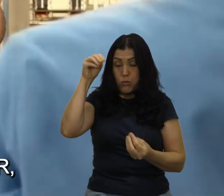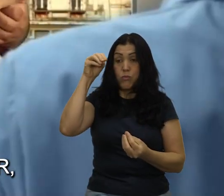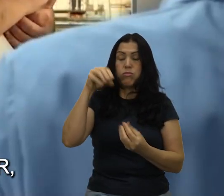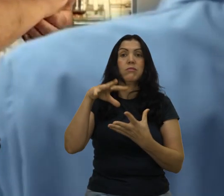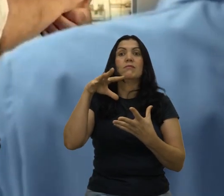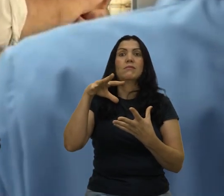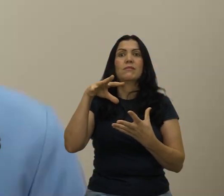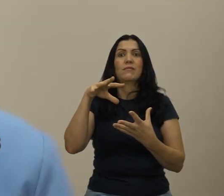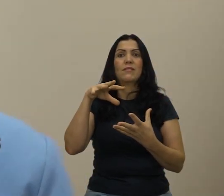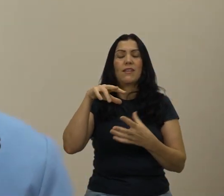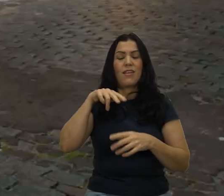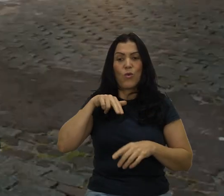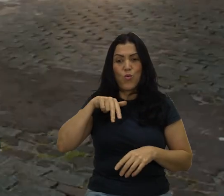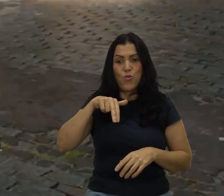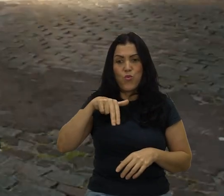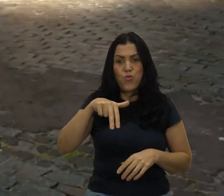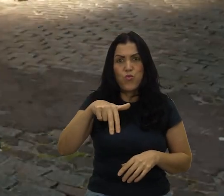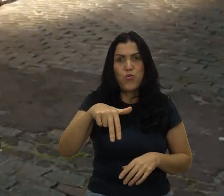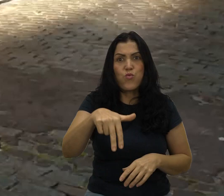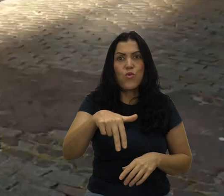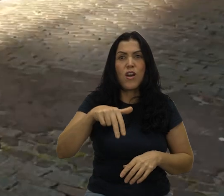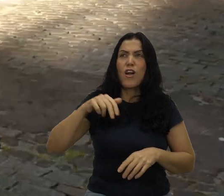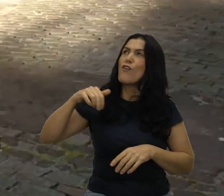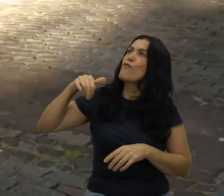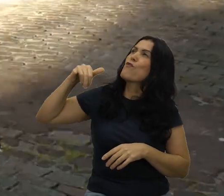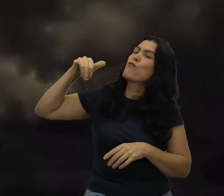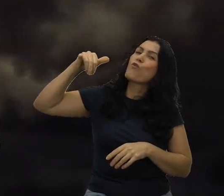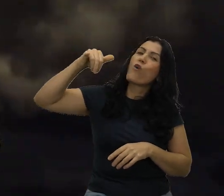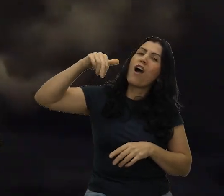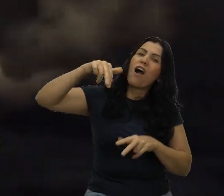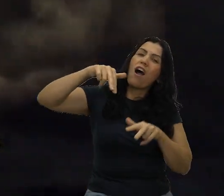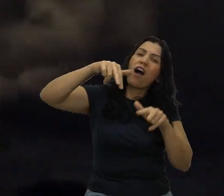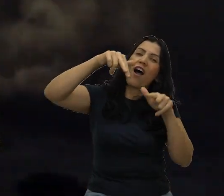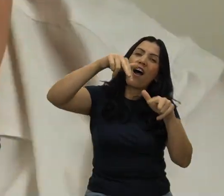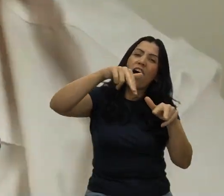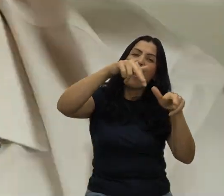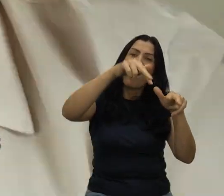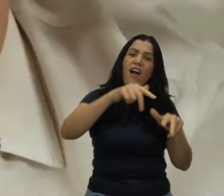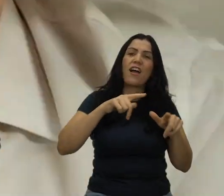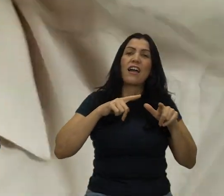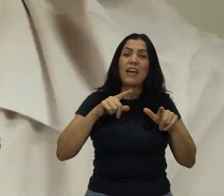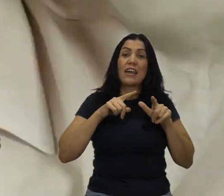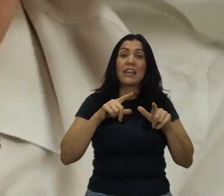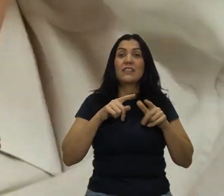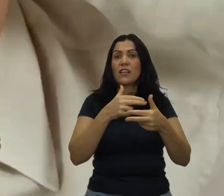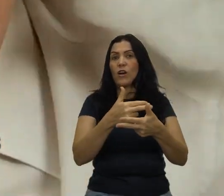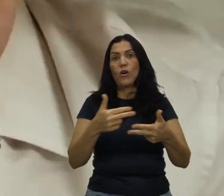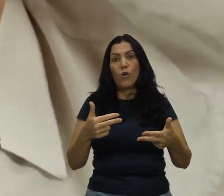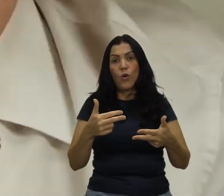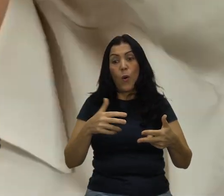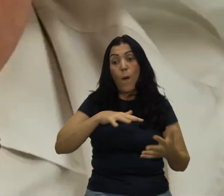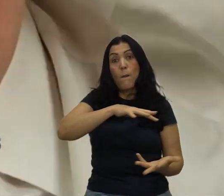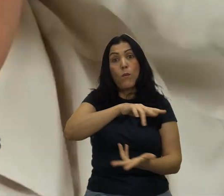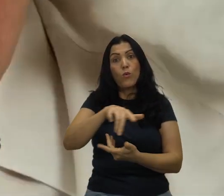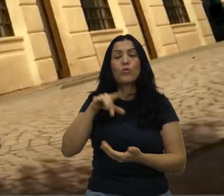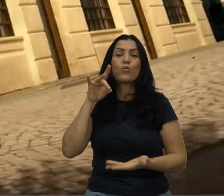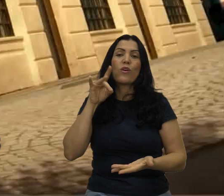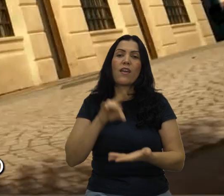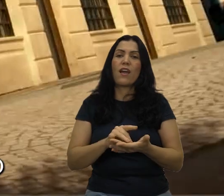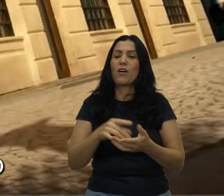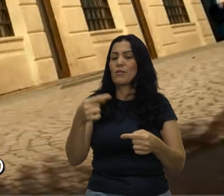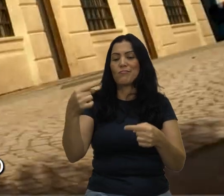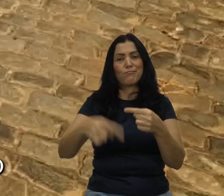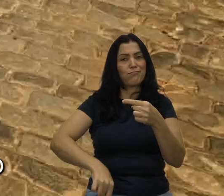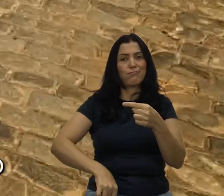aparecer e desaparecer, deslizar, voar, enfim, as leis da física e do